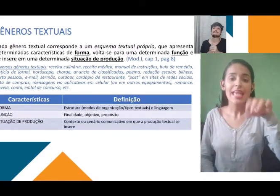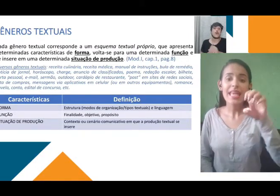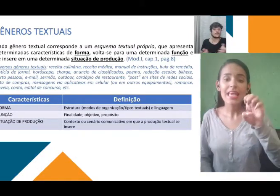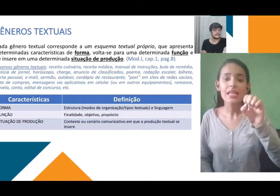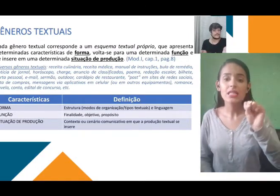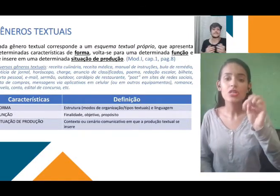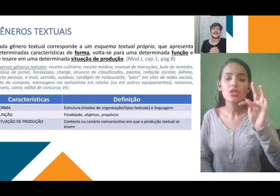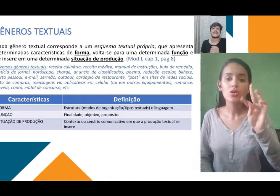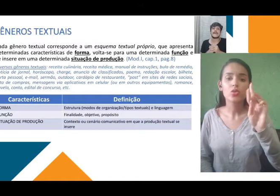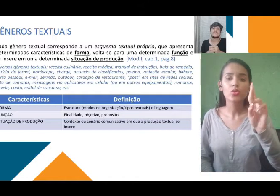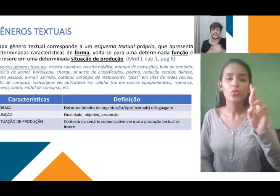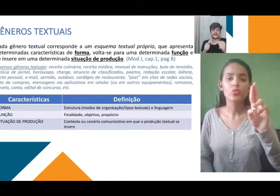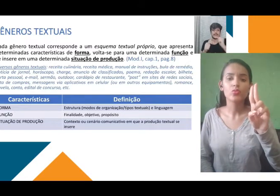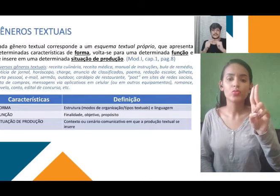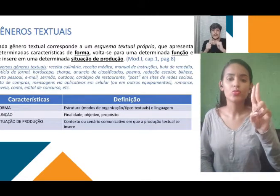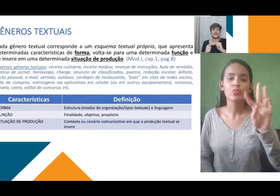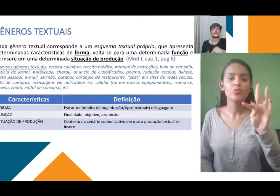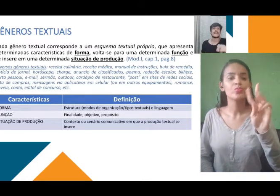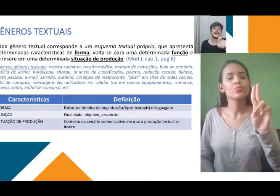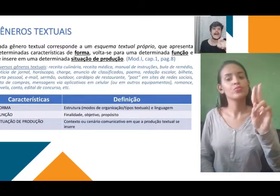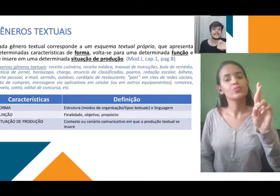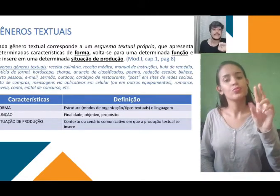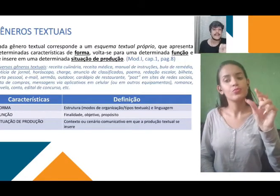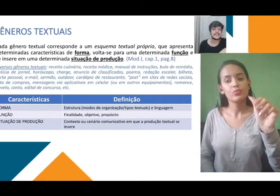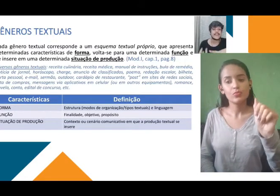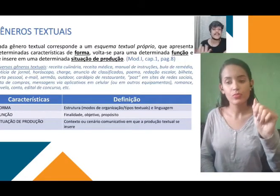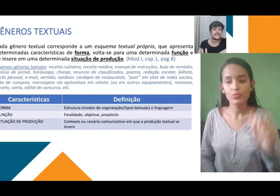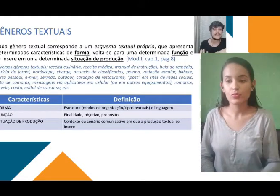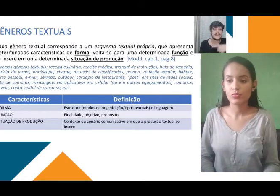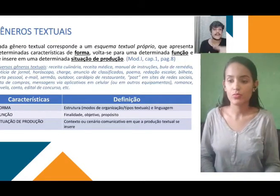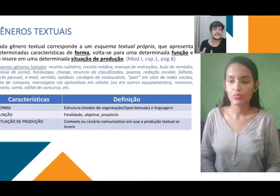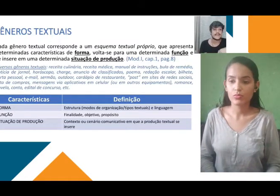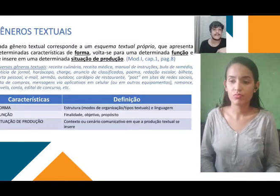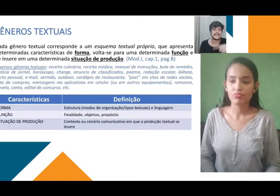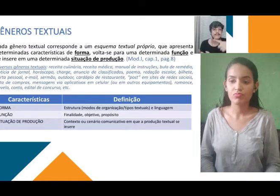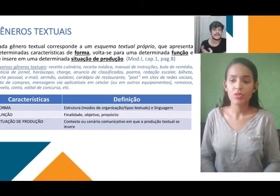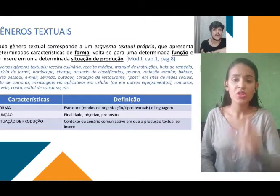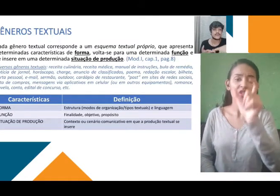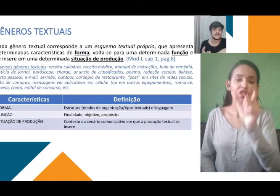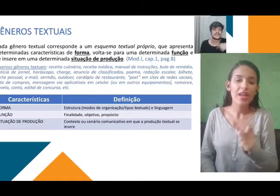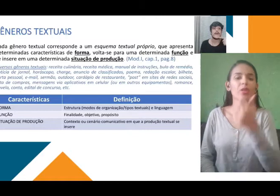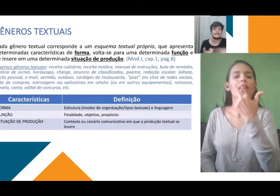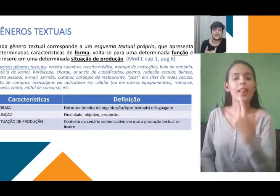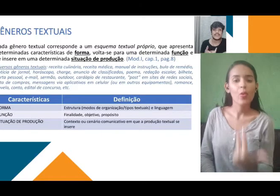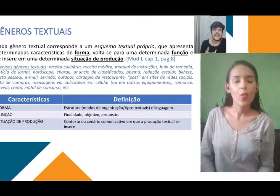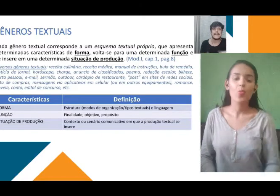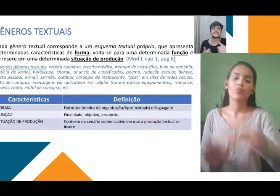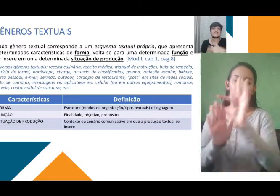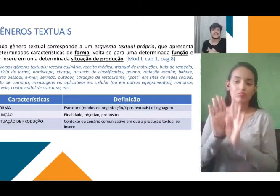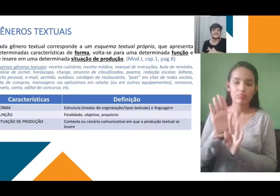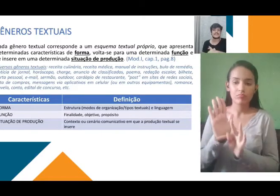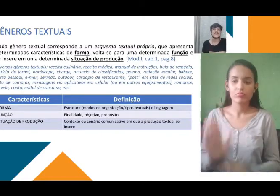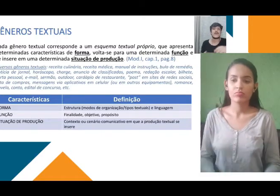um conto, né, que é um gênero textual, olha lá a infinidade. Receita culinária, receita médica, manual de instrução, bula de